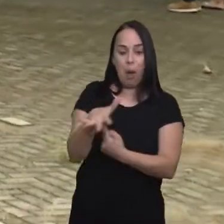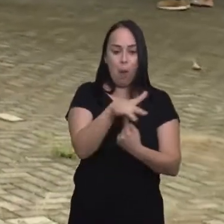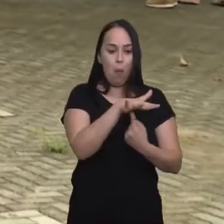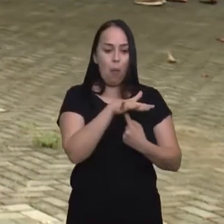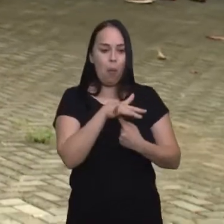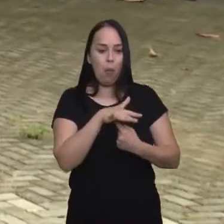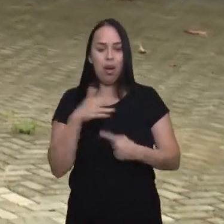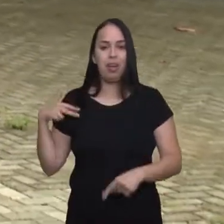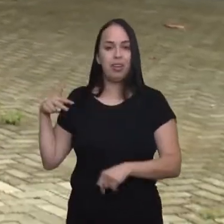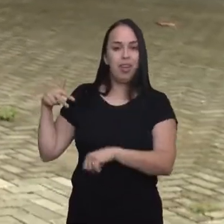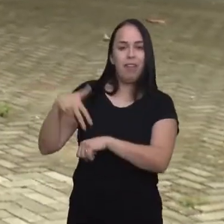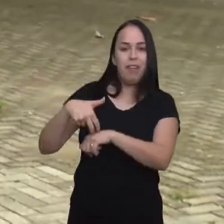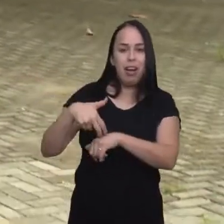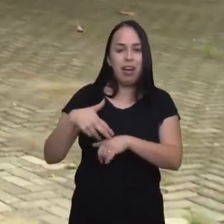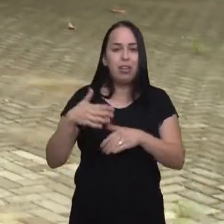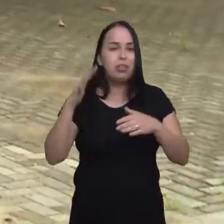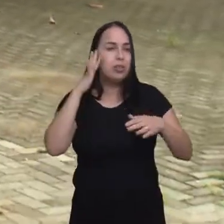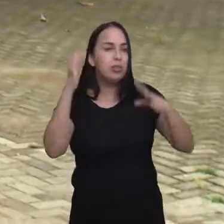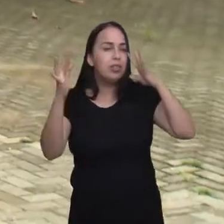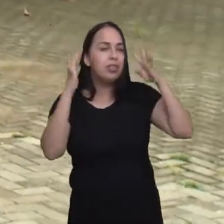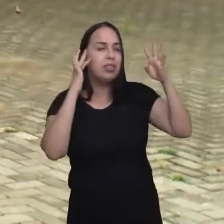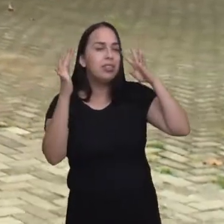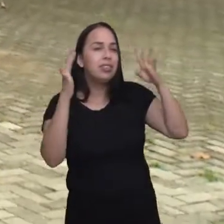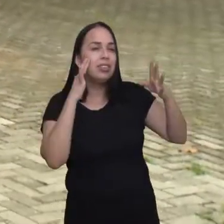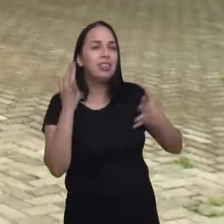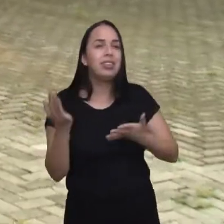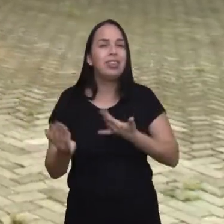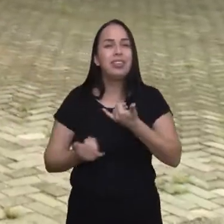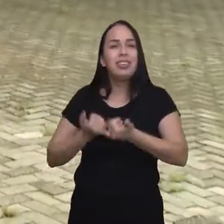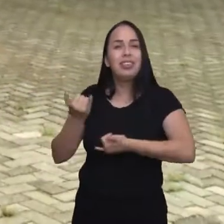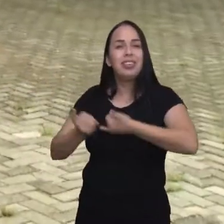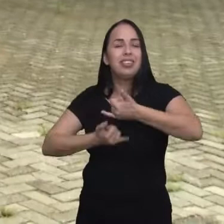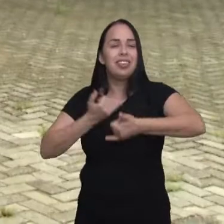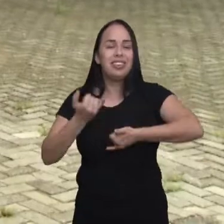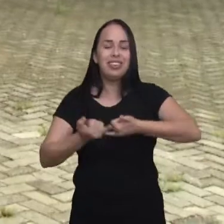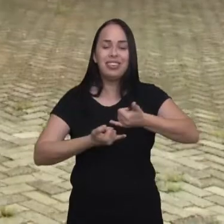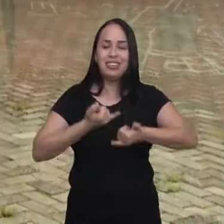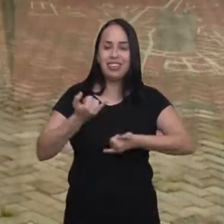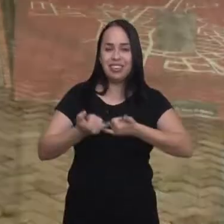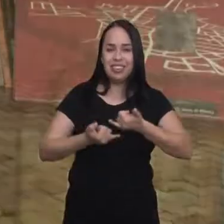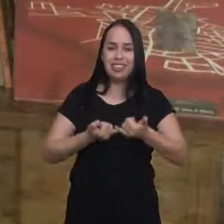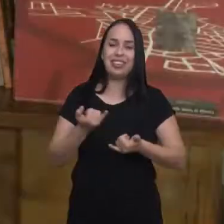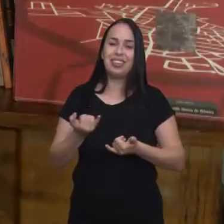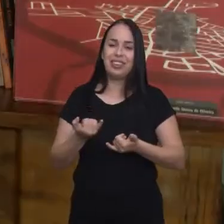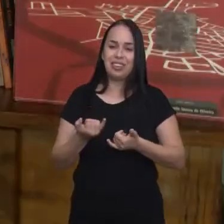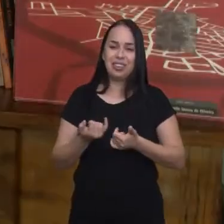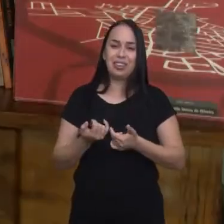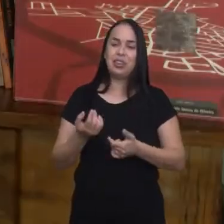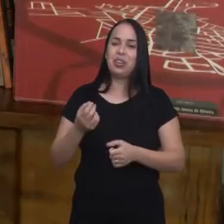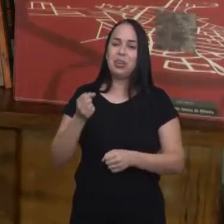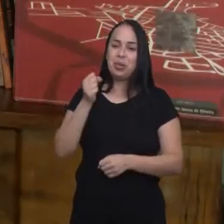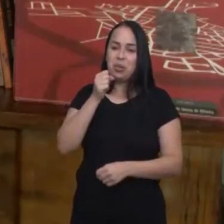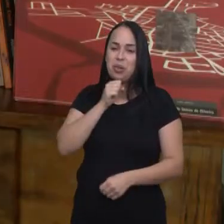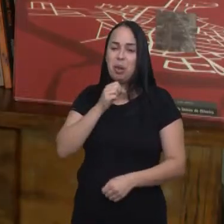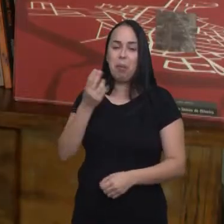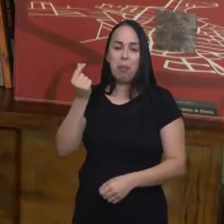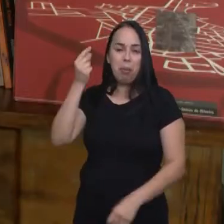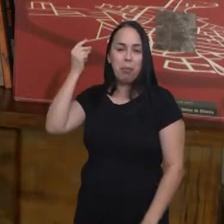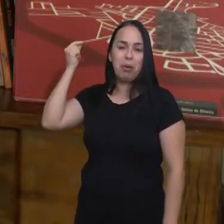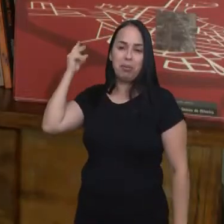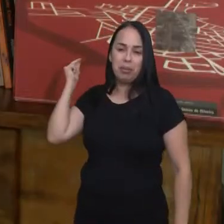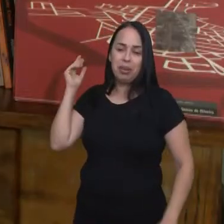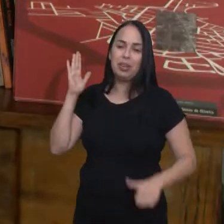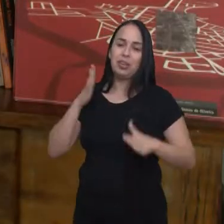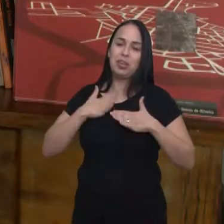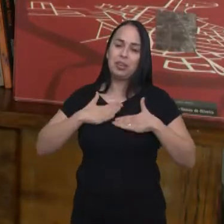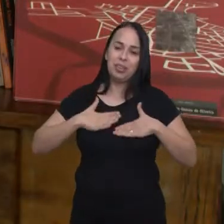sonhos, quantos reveses, nuances juvenis de aventuras e desventuras de um tempo remoto, ingênuo, porém